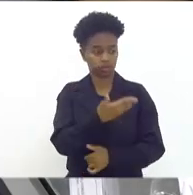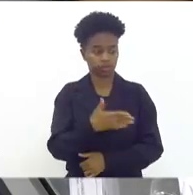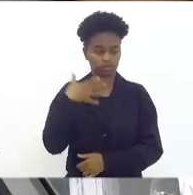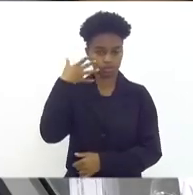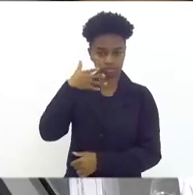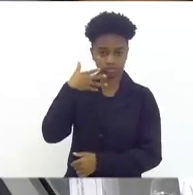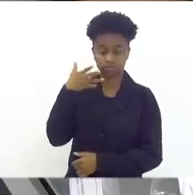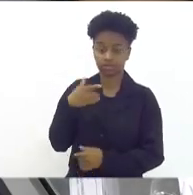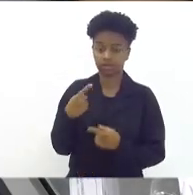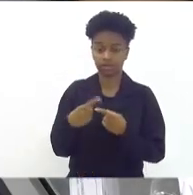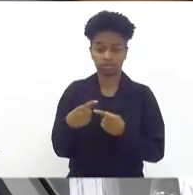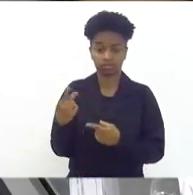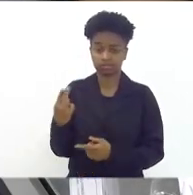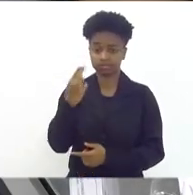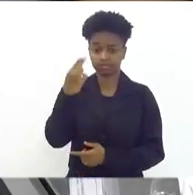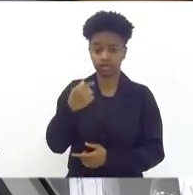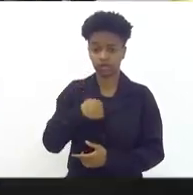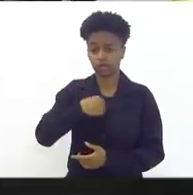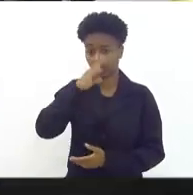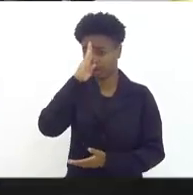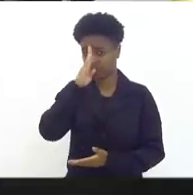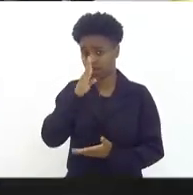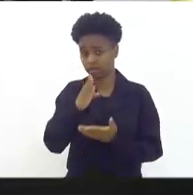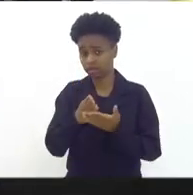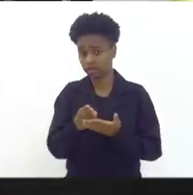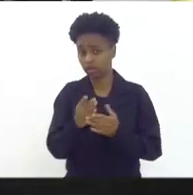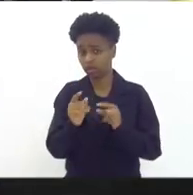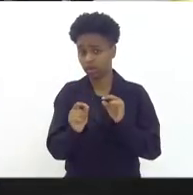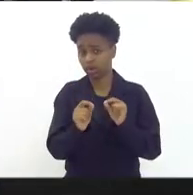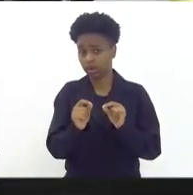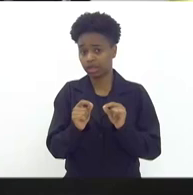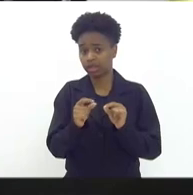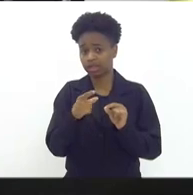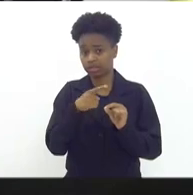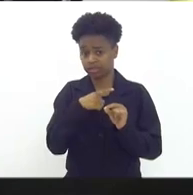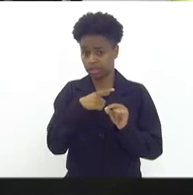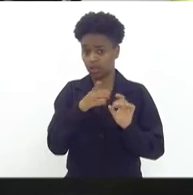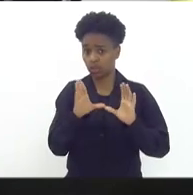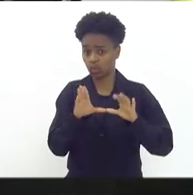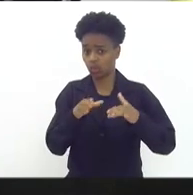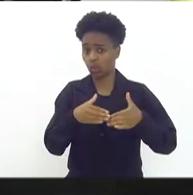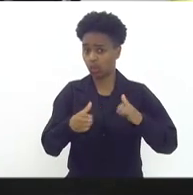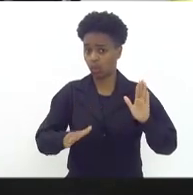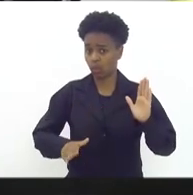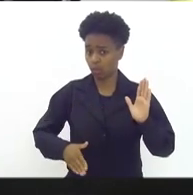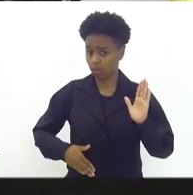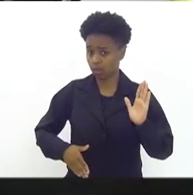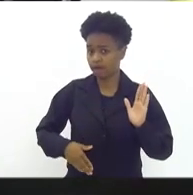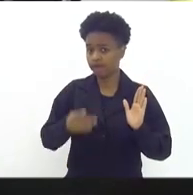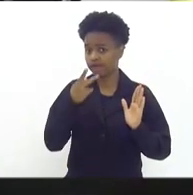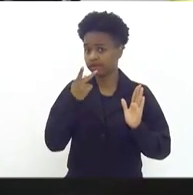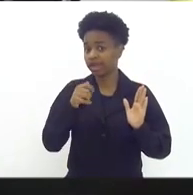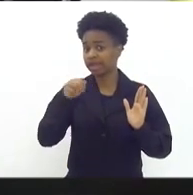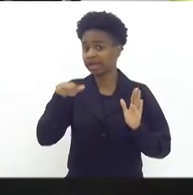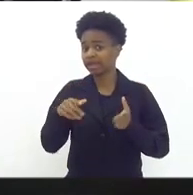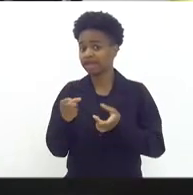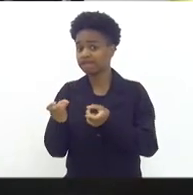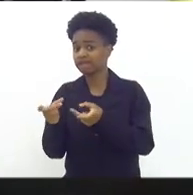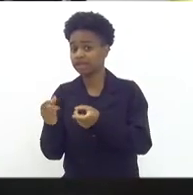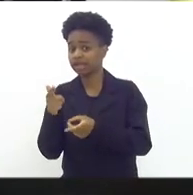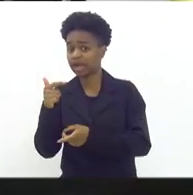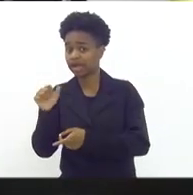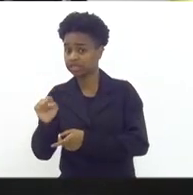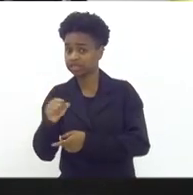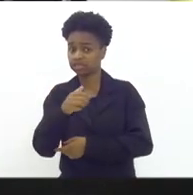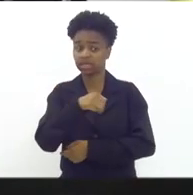não é possível o que me levou a crer que existe uma máfia que diz quem vai vender gás quem não vai